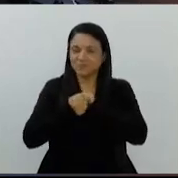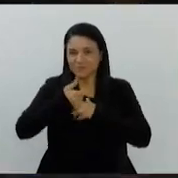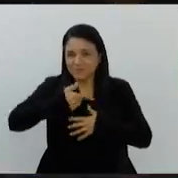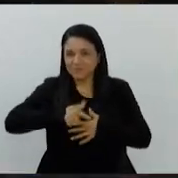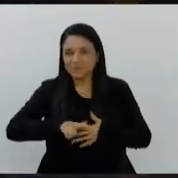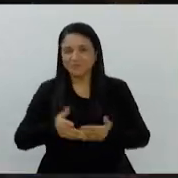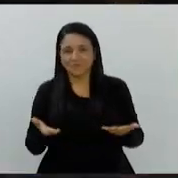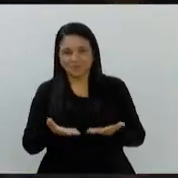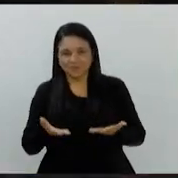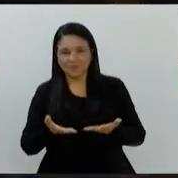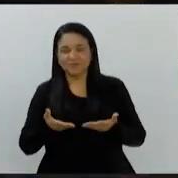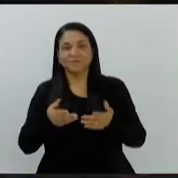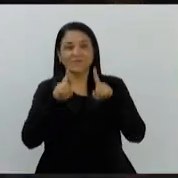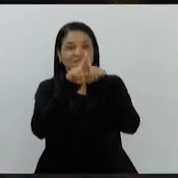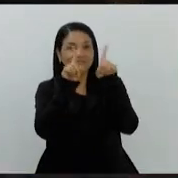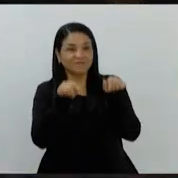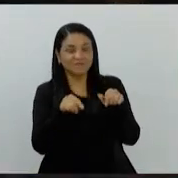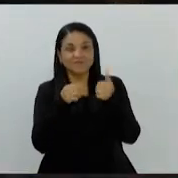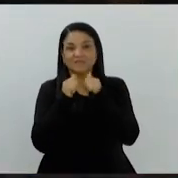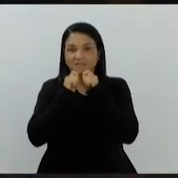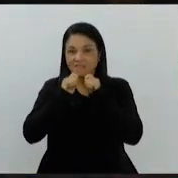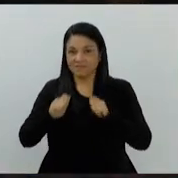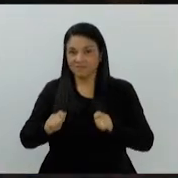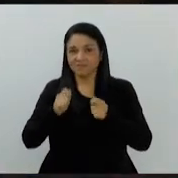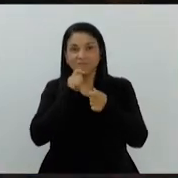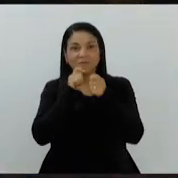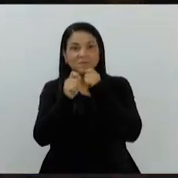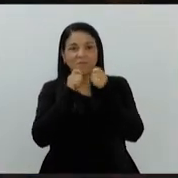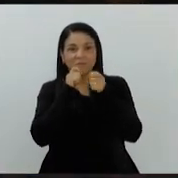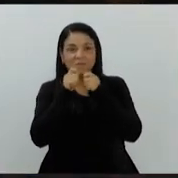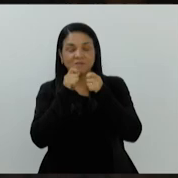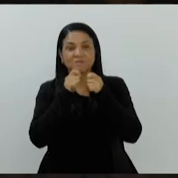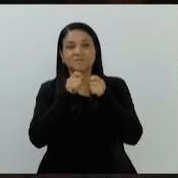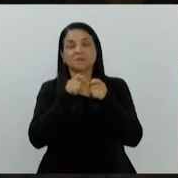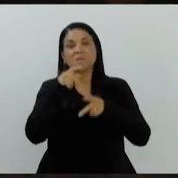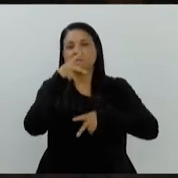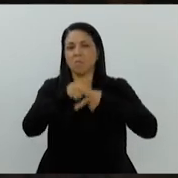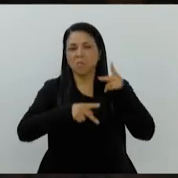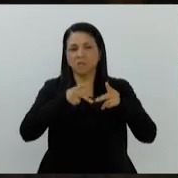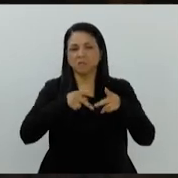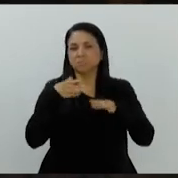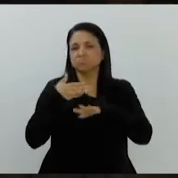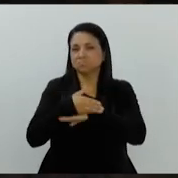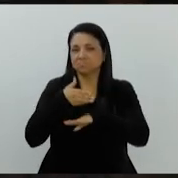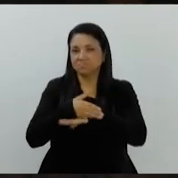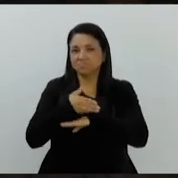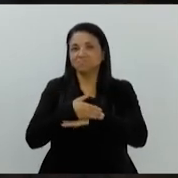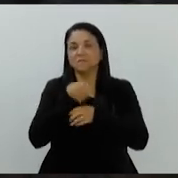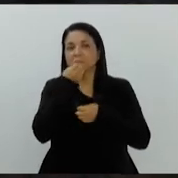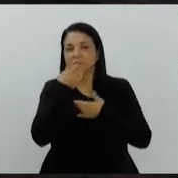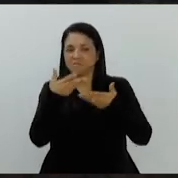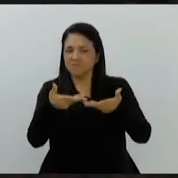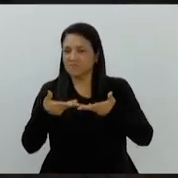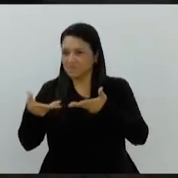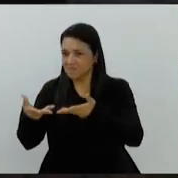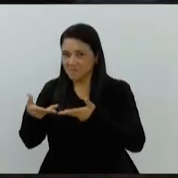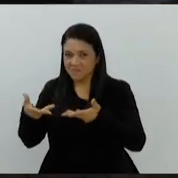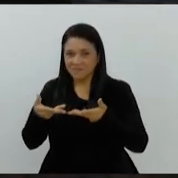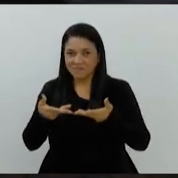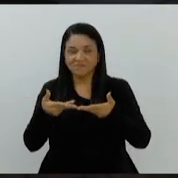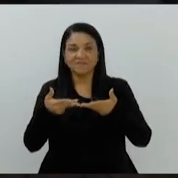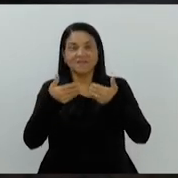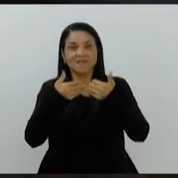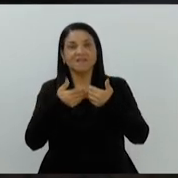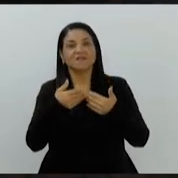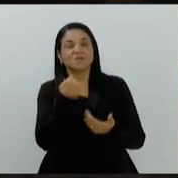senhores servidores, assessores, imprensa, público presente, sejam todos bem-vindos.